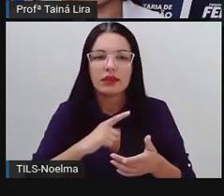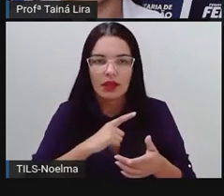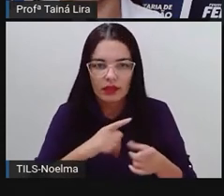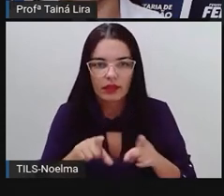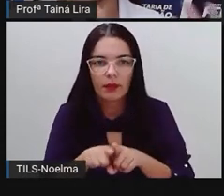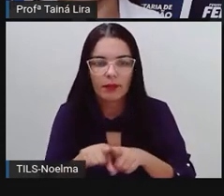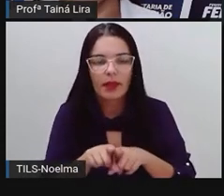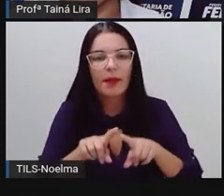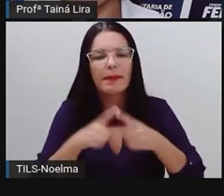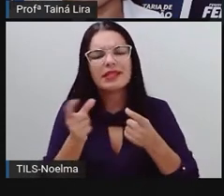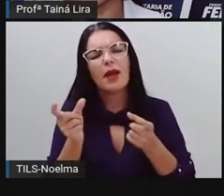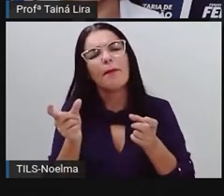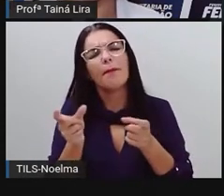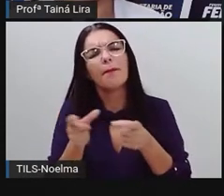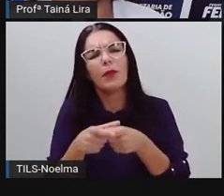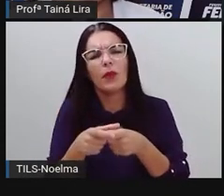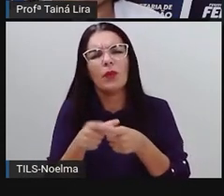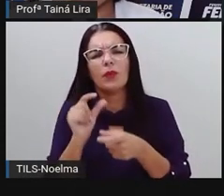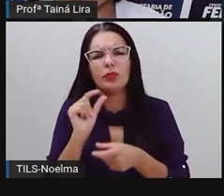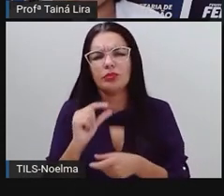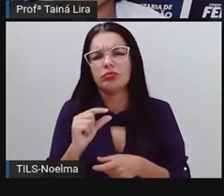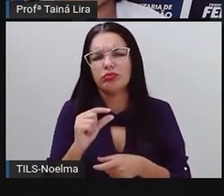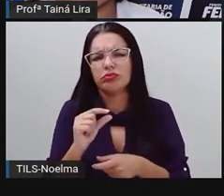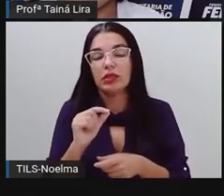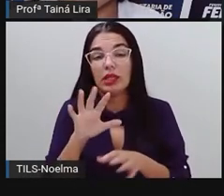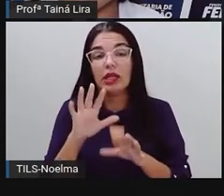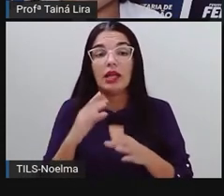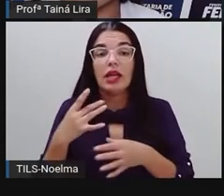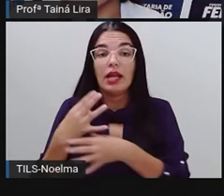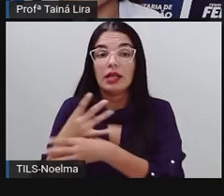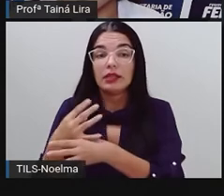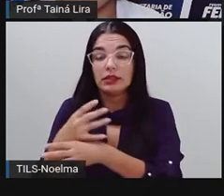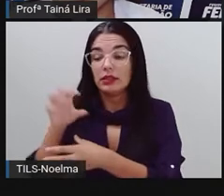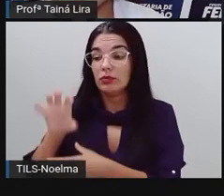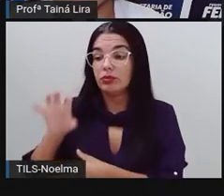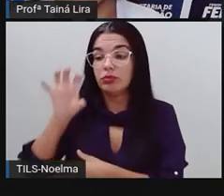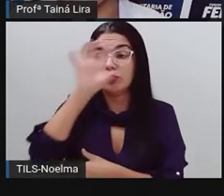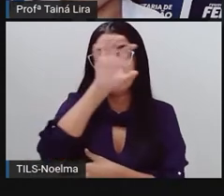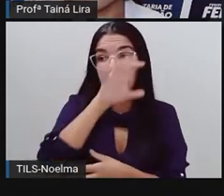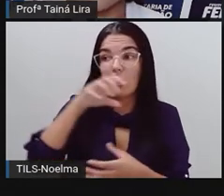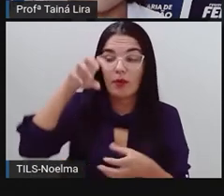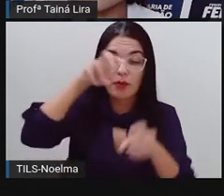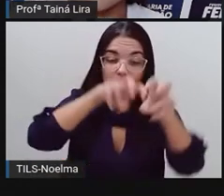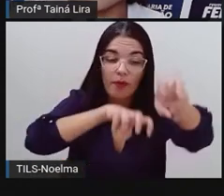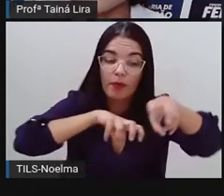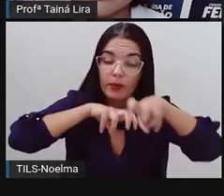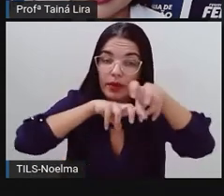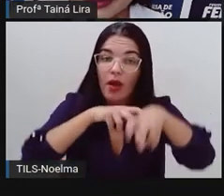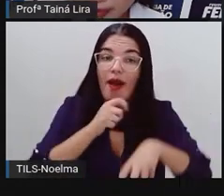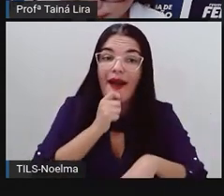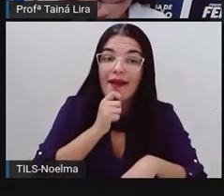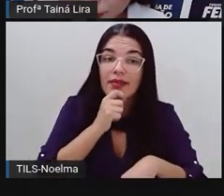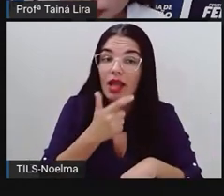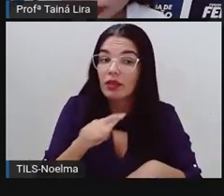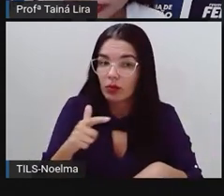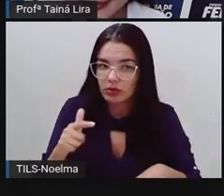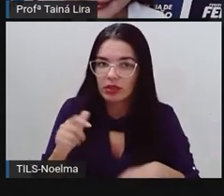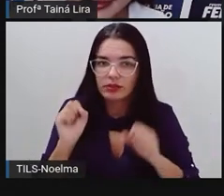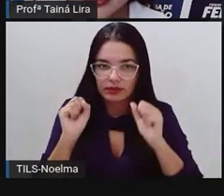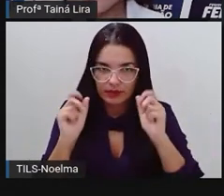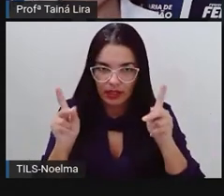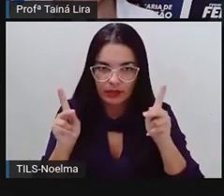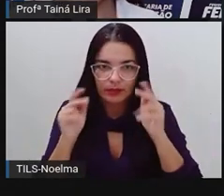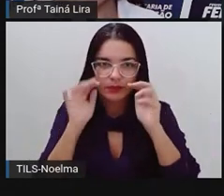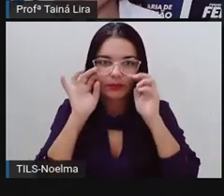lugares né na região o que ainda não tem na região Rural perdão na região Rural que ainda não tem esse serviço